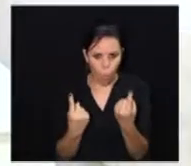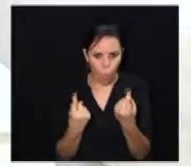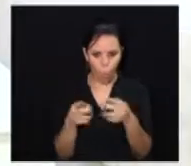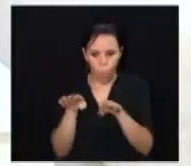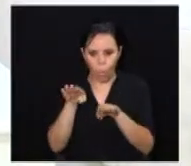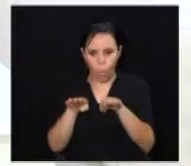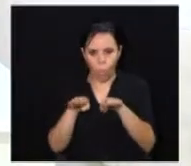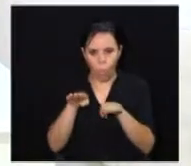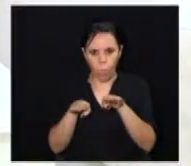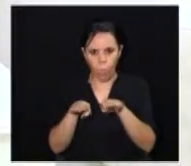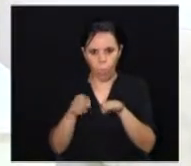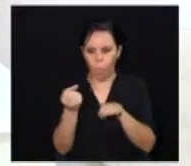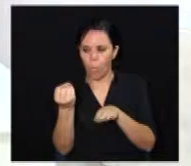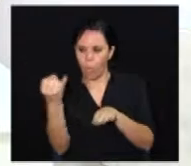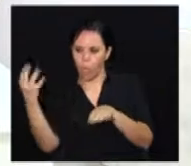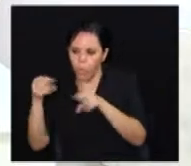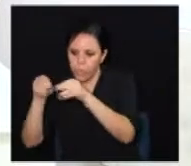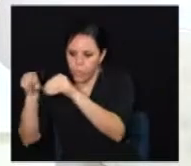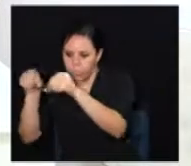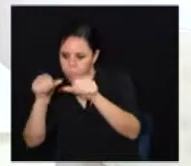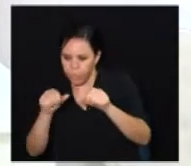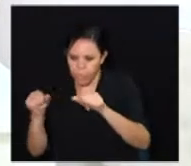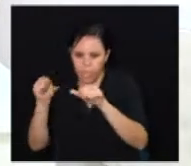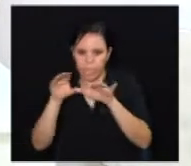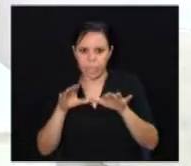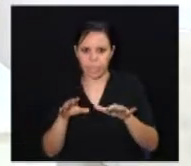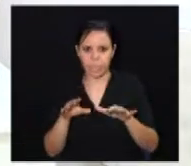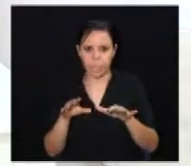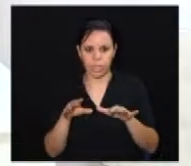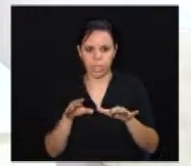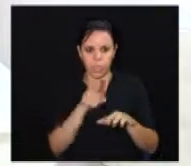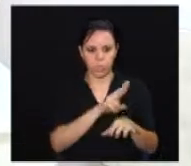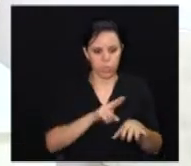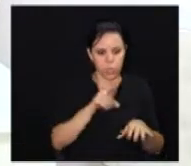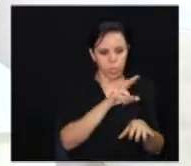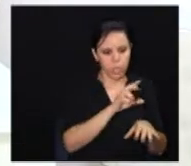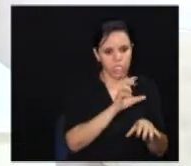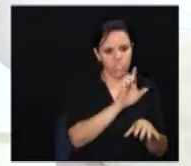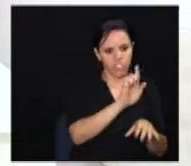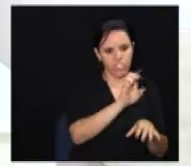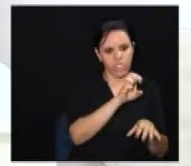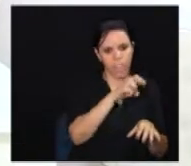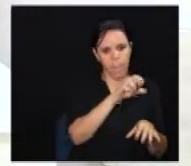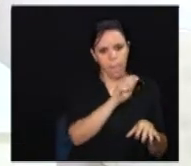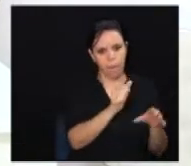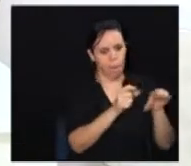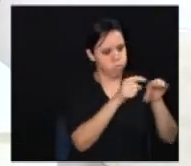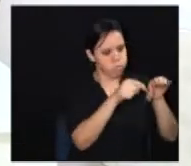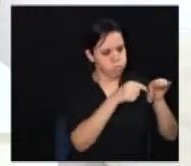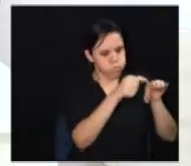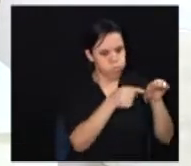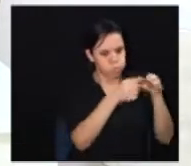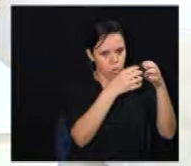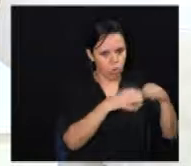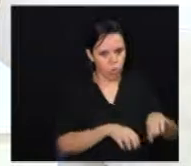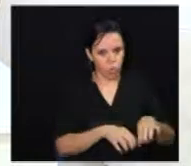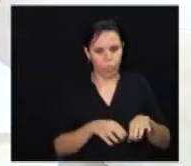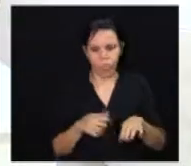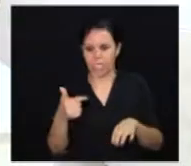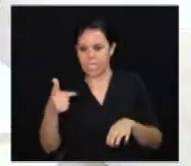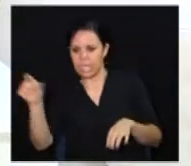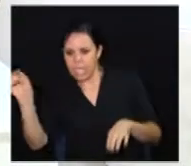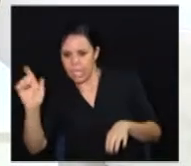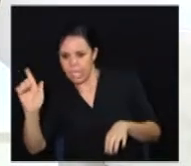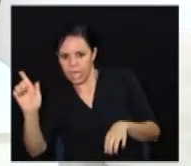usar de farinha de semolina a gente vai usar de gema. Então se a gente vai usar para uma pessoa, aproximadamente 100 gramas de farinha, 100 gramas